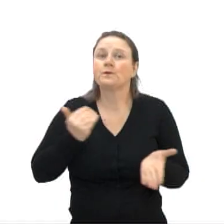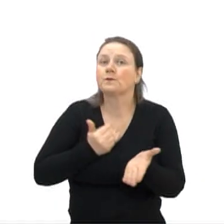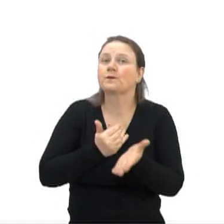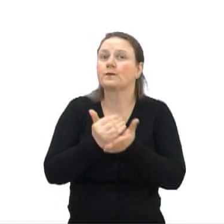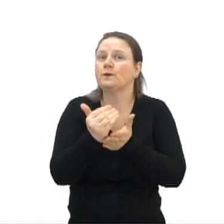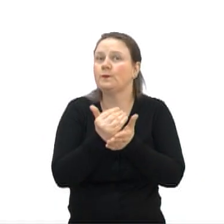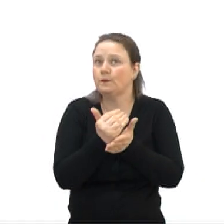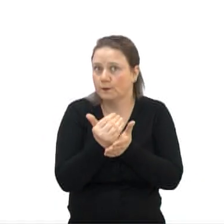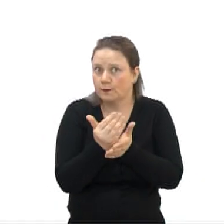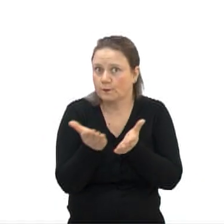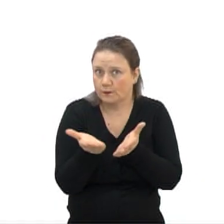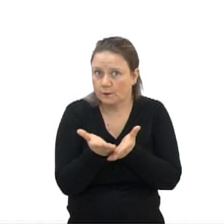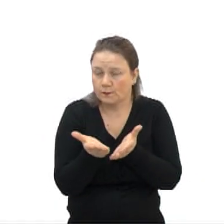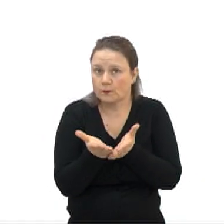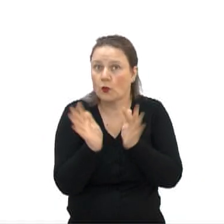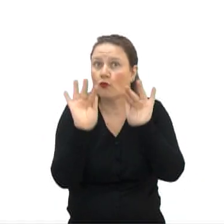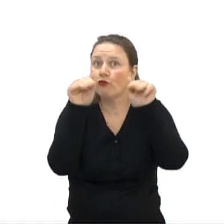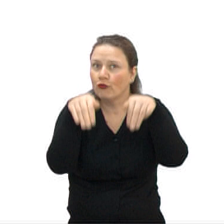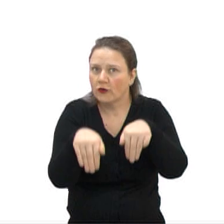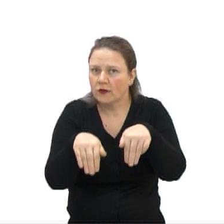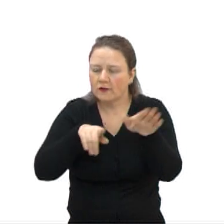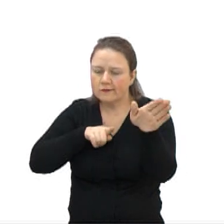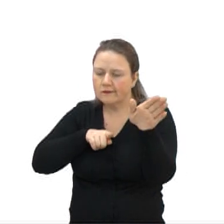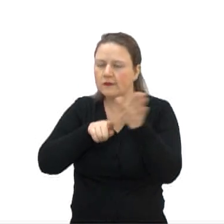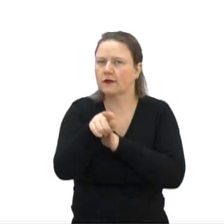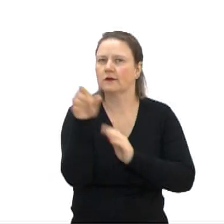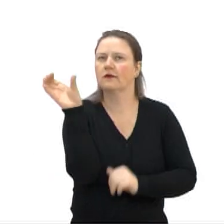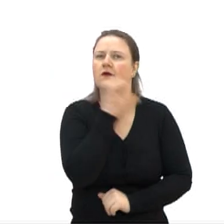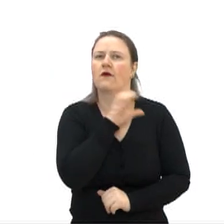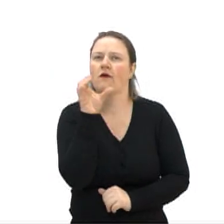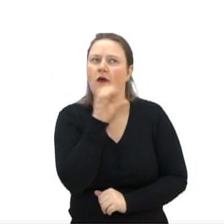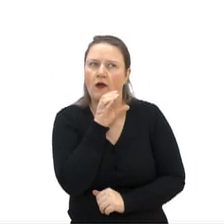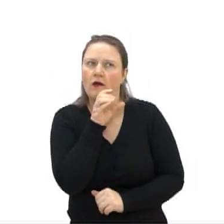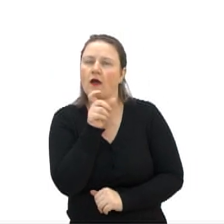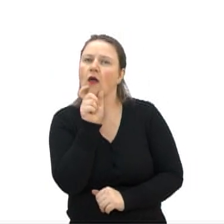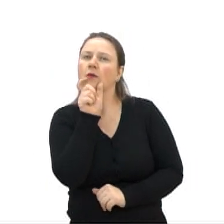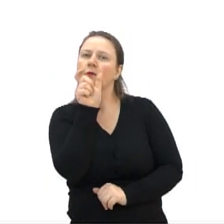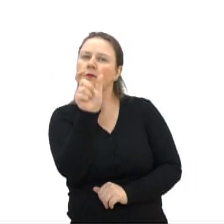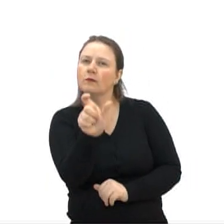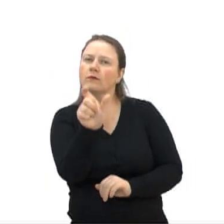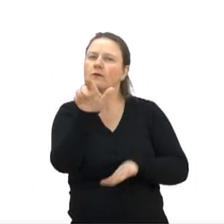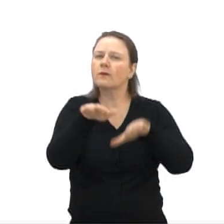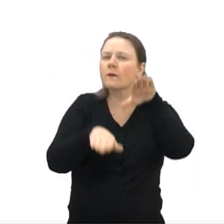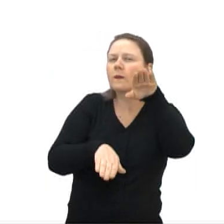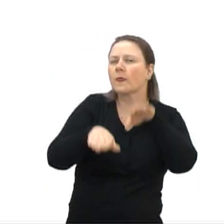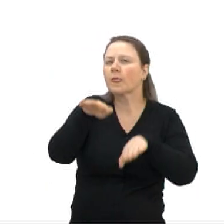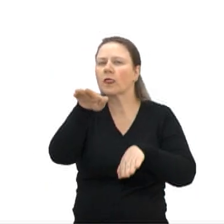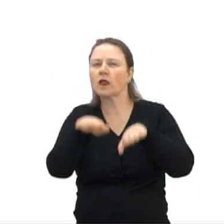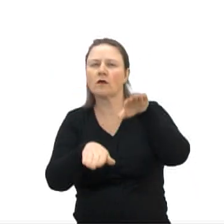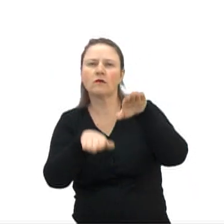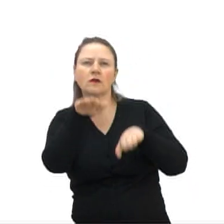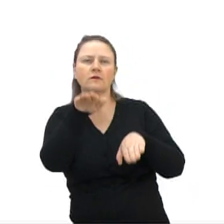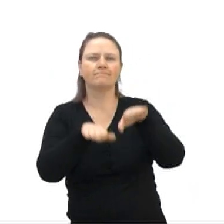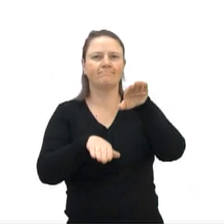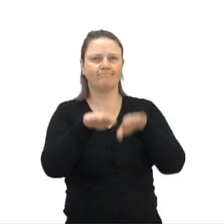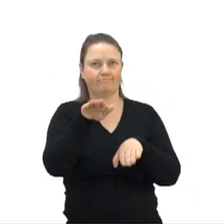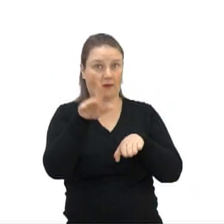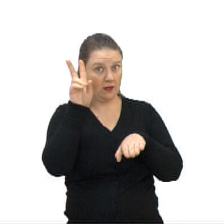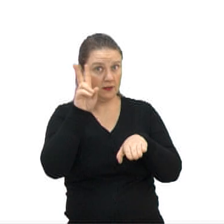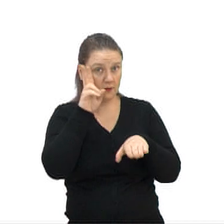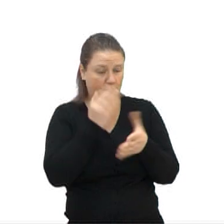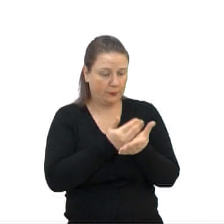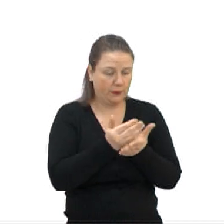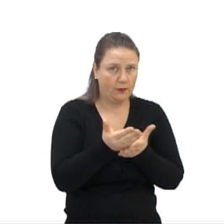a finalizar, nós vamos para um quiz. É uma palavra variável. Lembram lá no início que eu falei sobre a